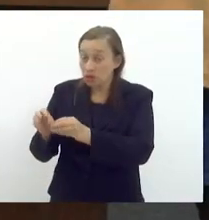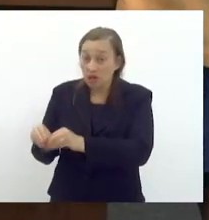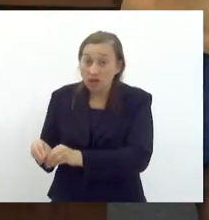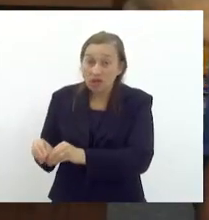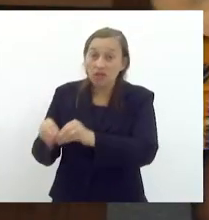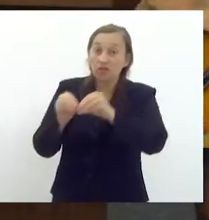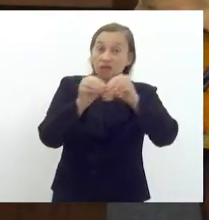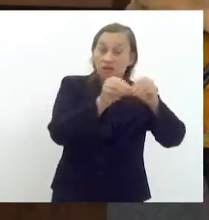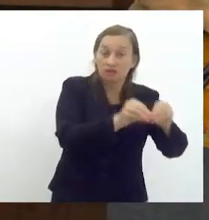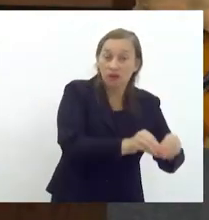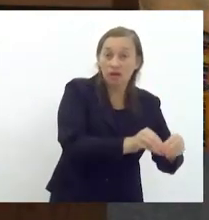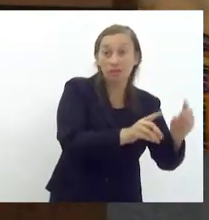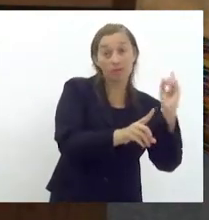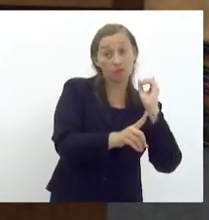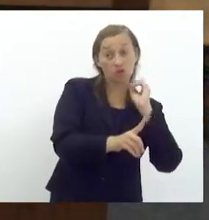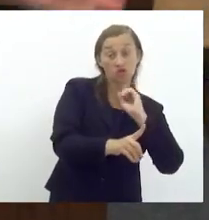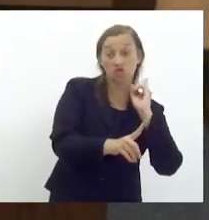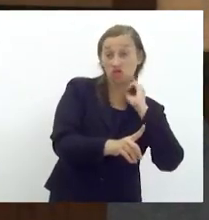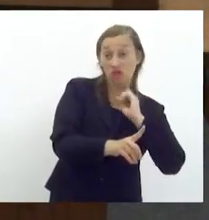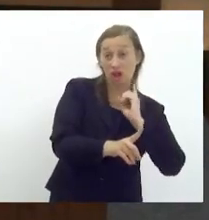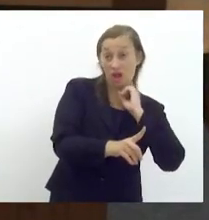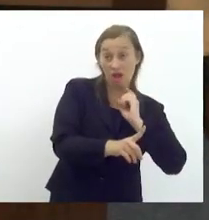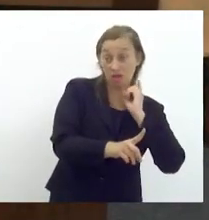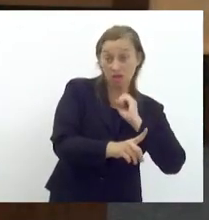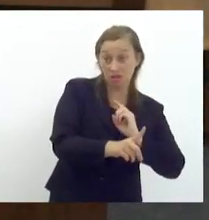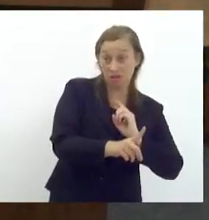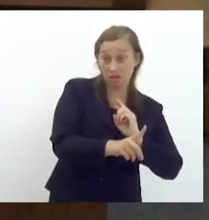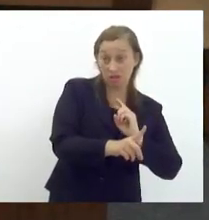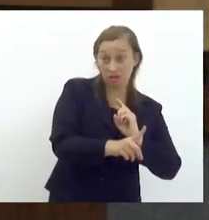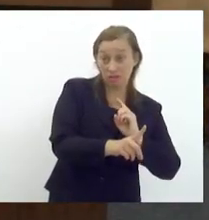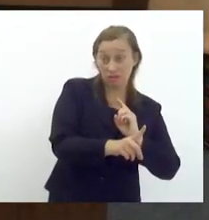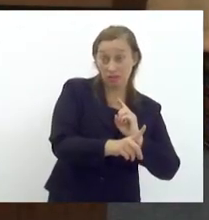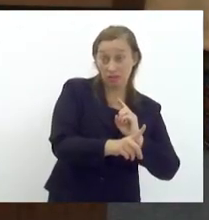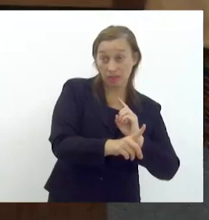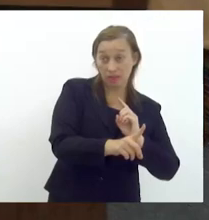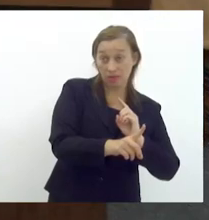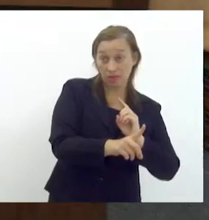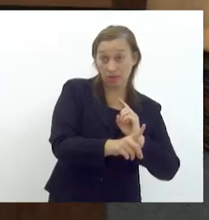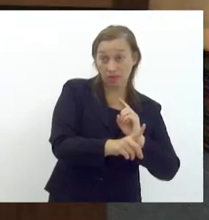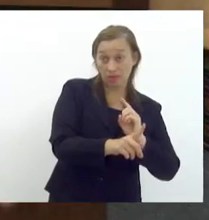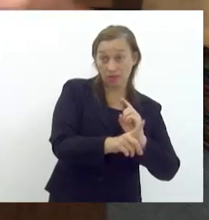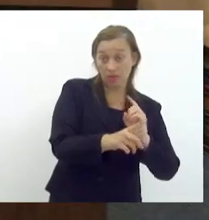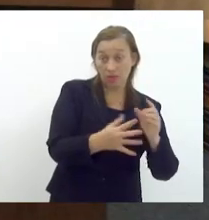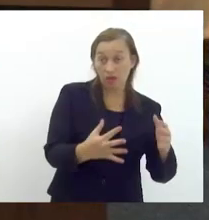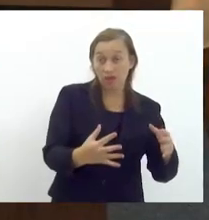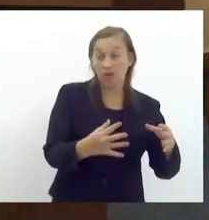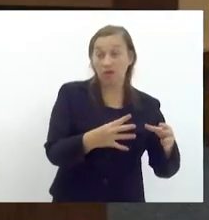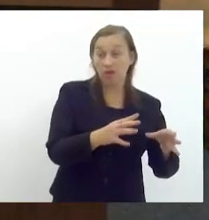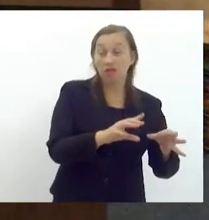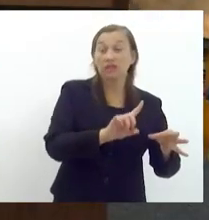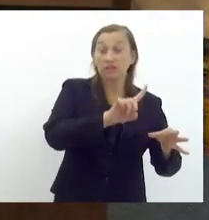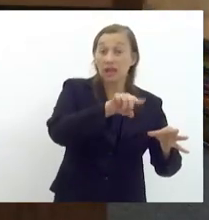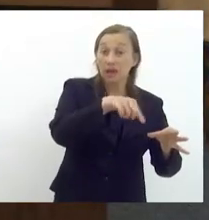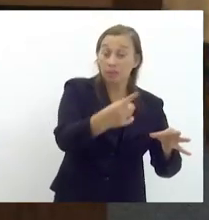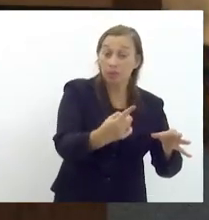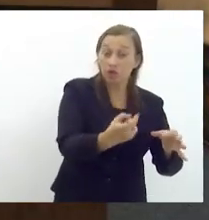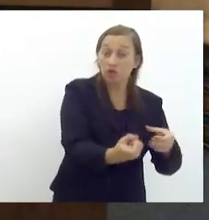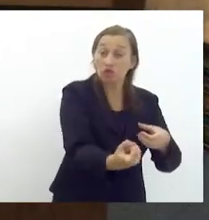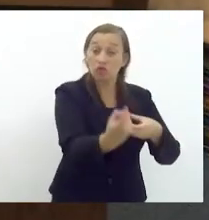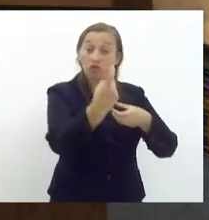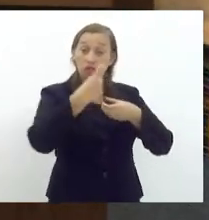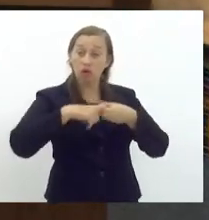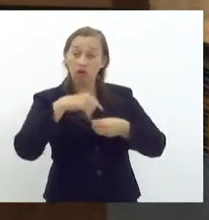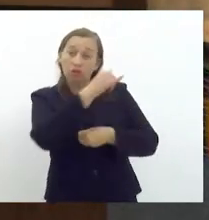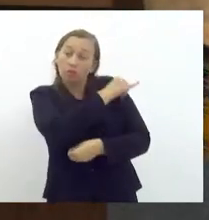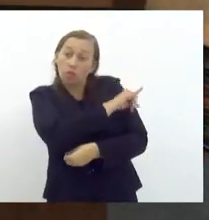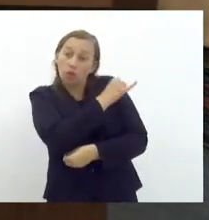Minas Gerais faz a agrega valor a esse produto traz para o Rio de Janeiro novamente e